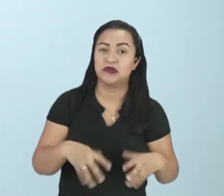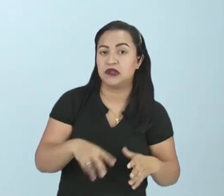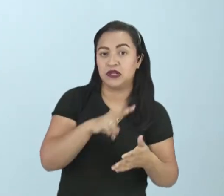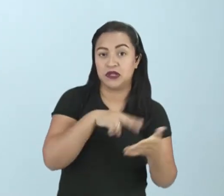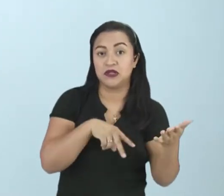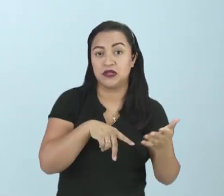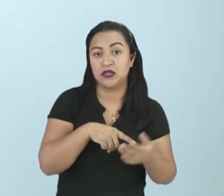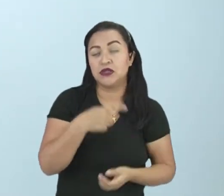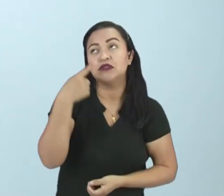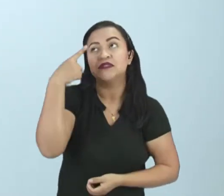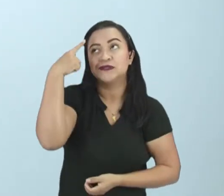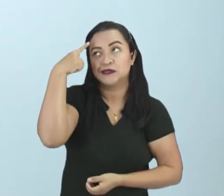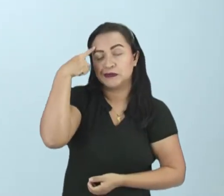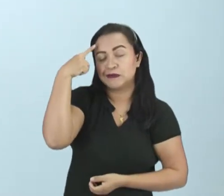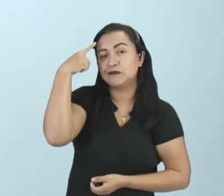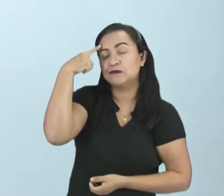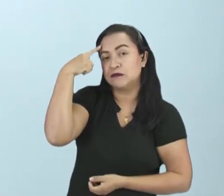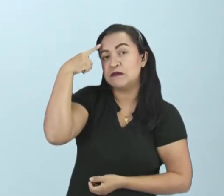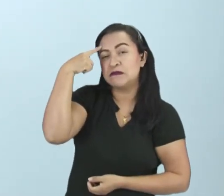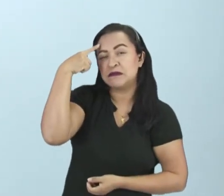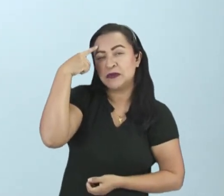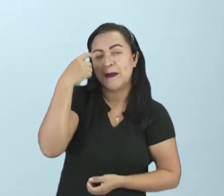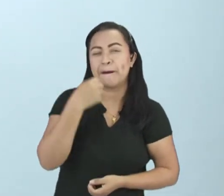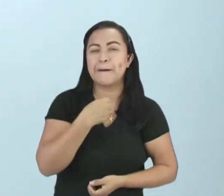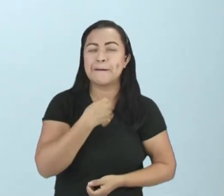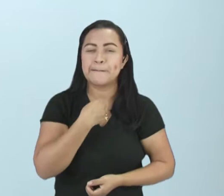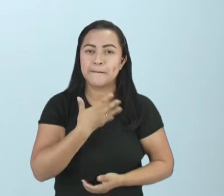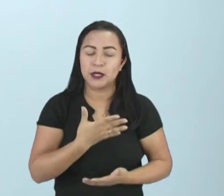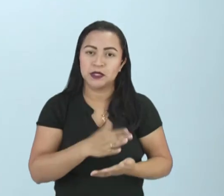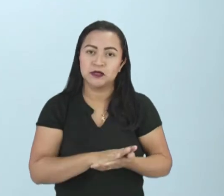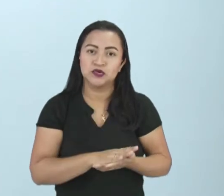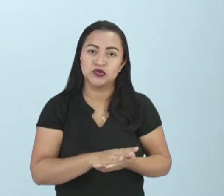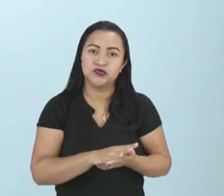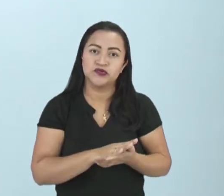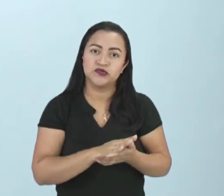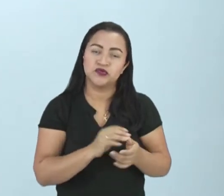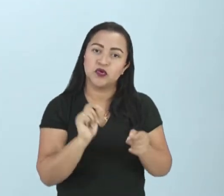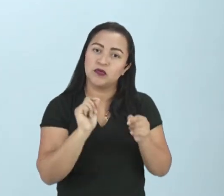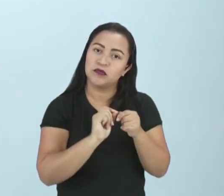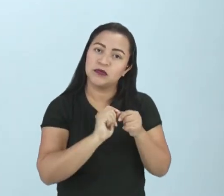ser pensado no momento que se for construir uma história.